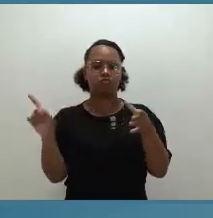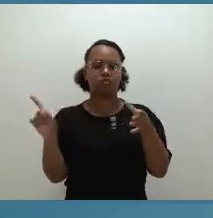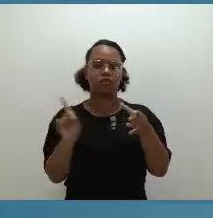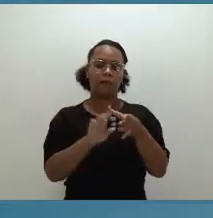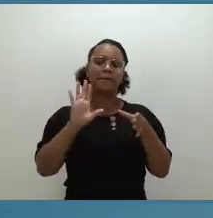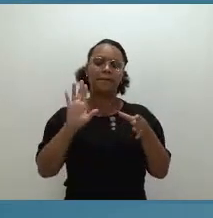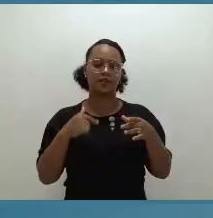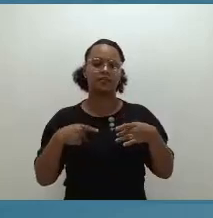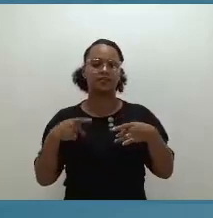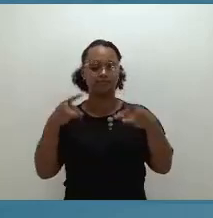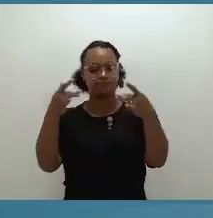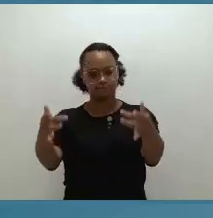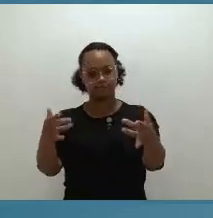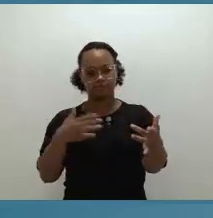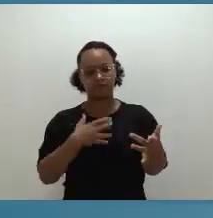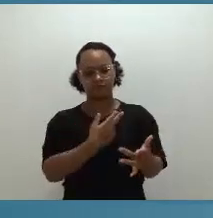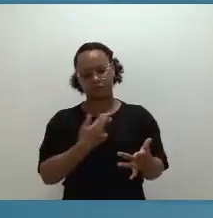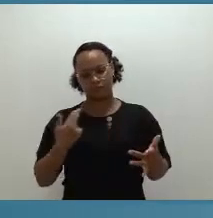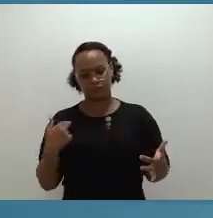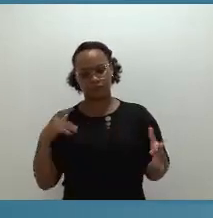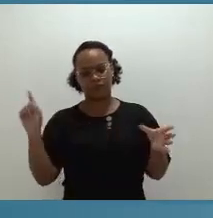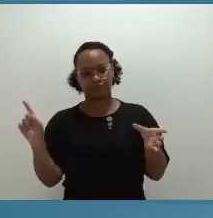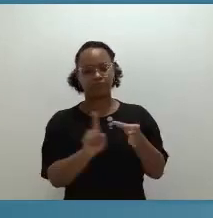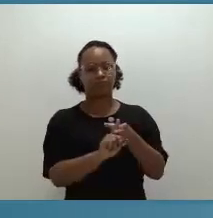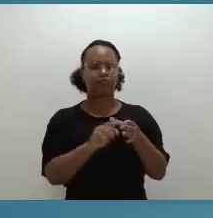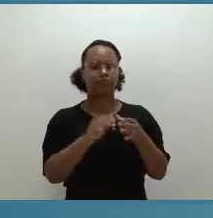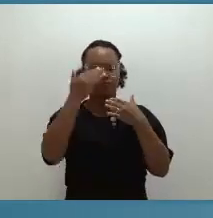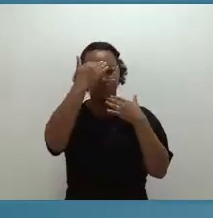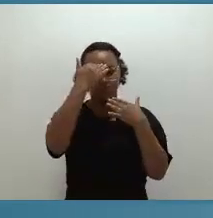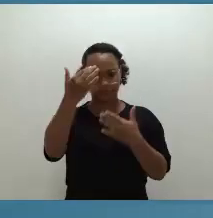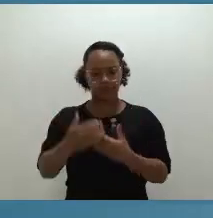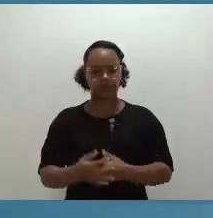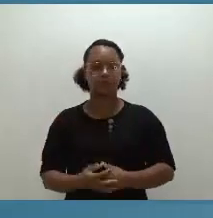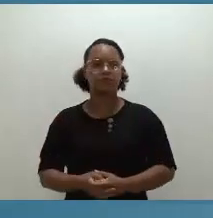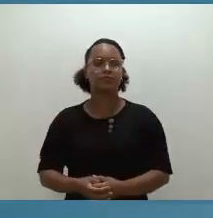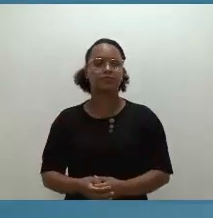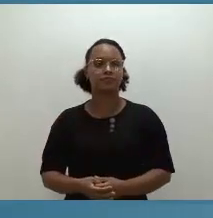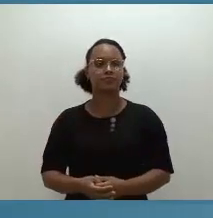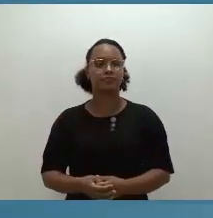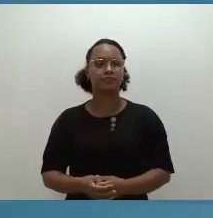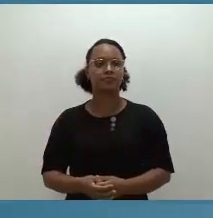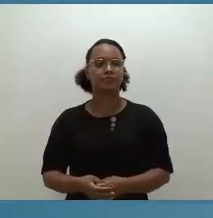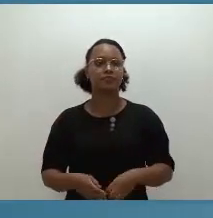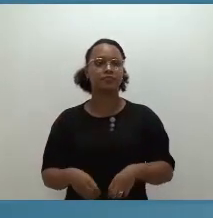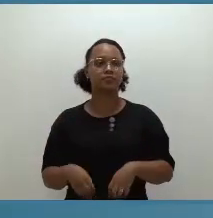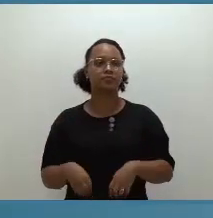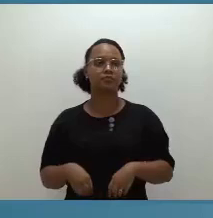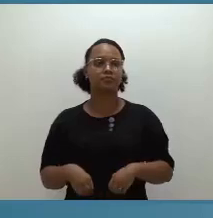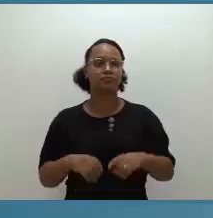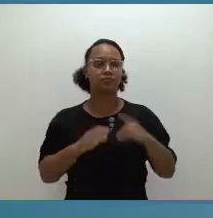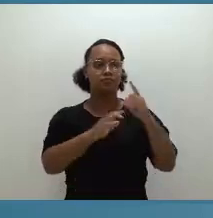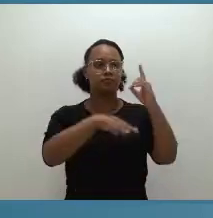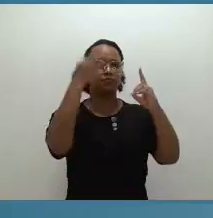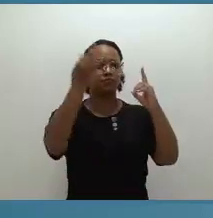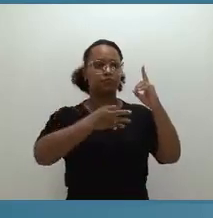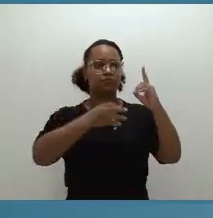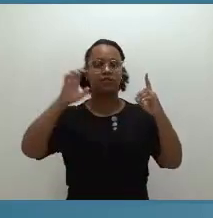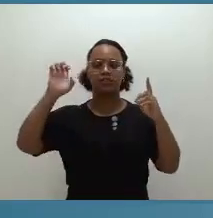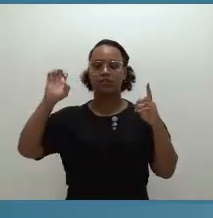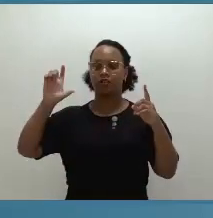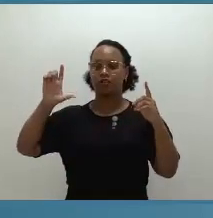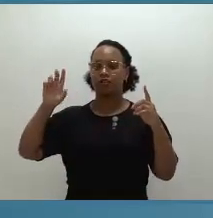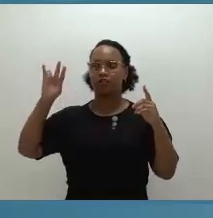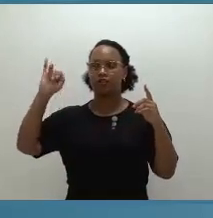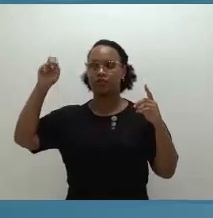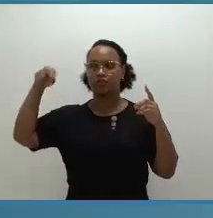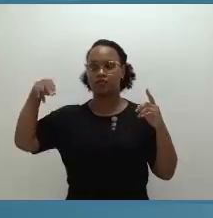à disposição. Eu agradeço. Obrigada, desembargador. Desembargador Elfina.